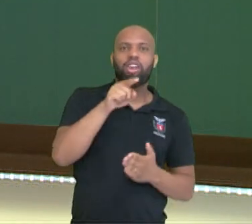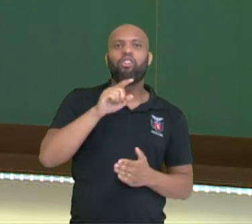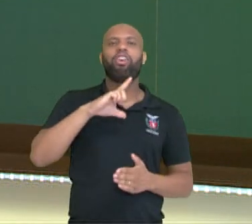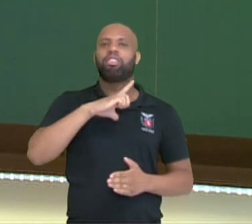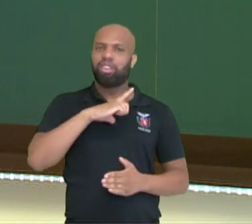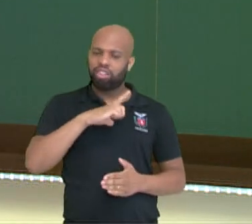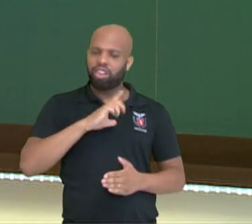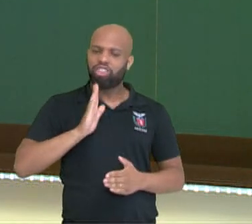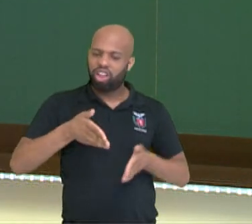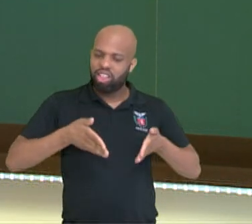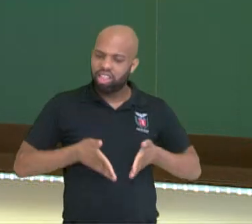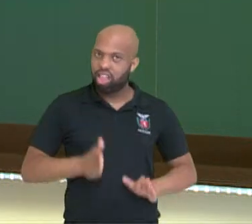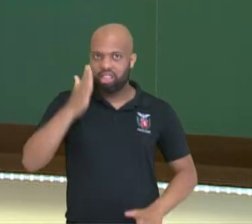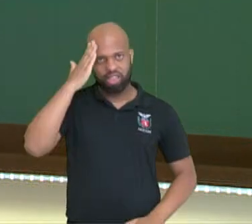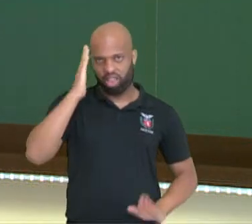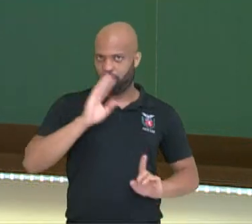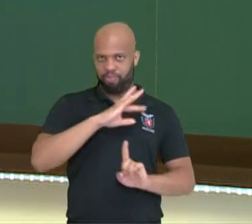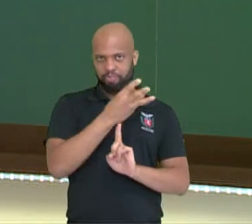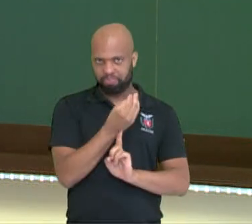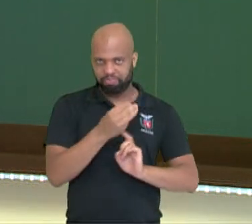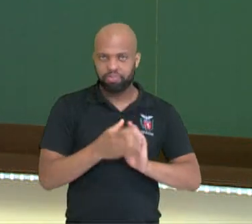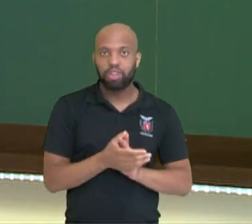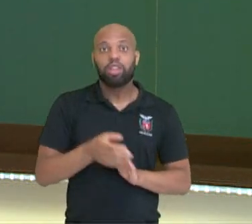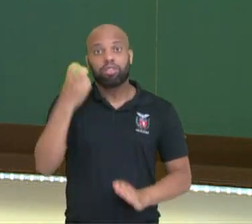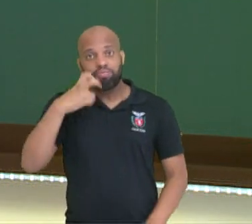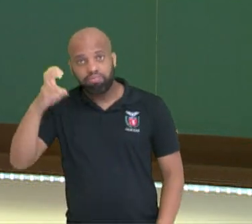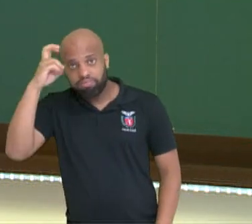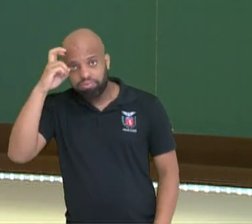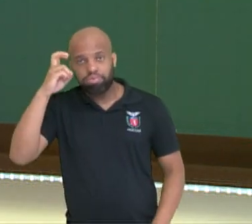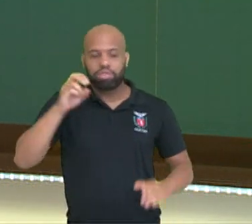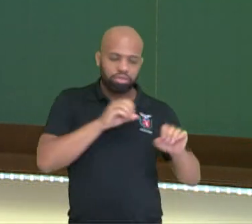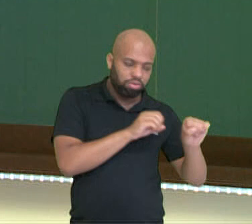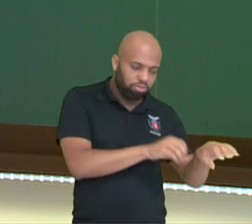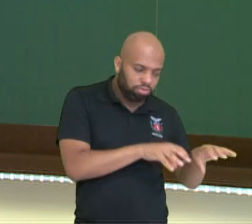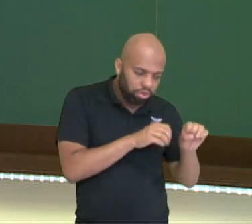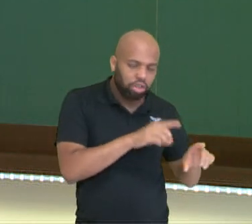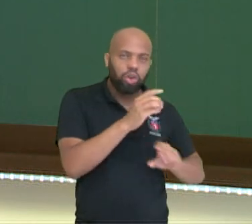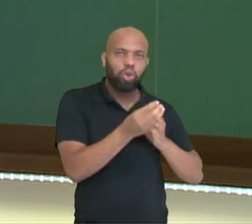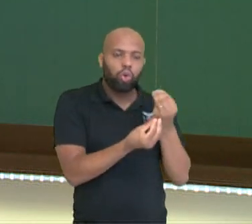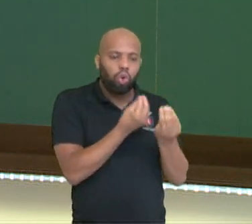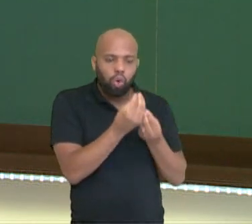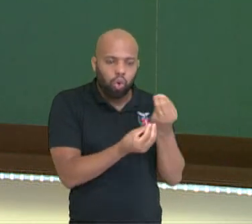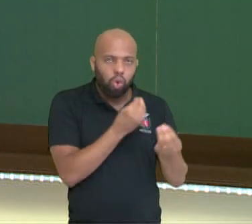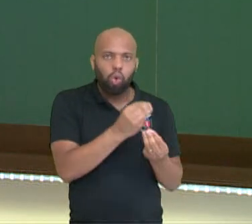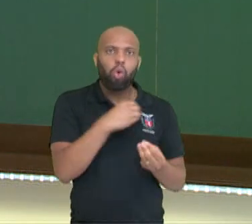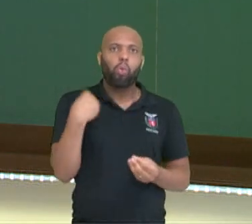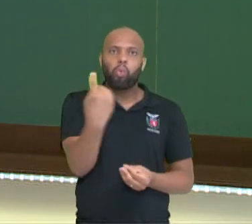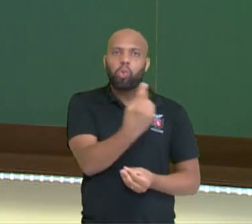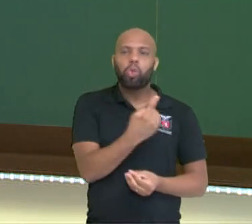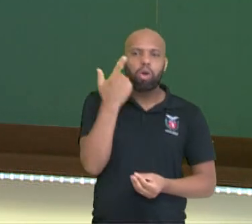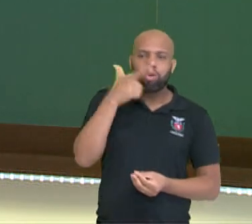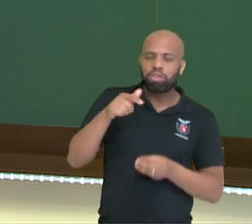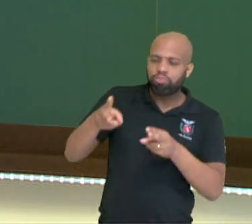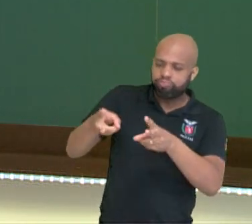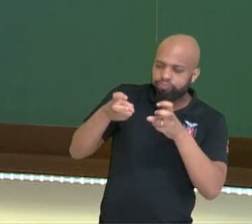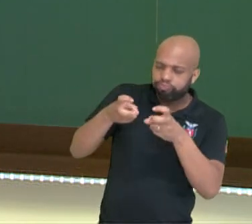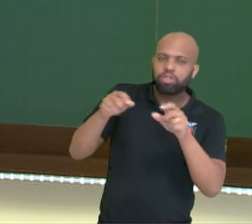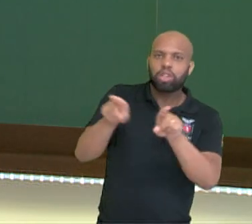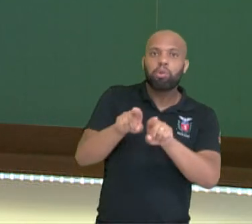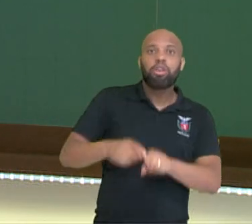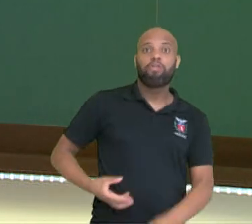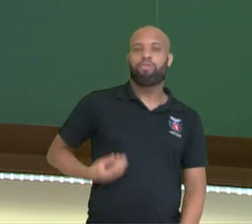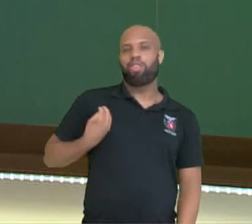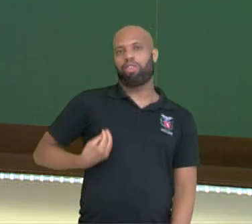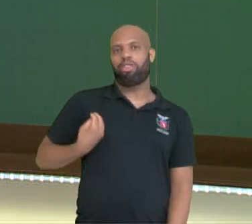lá. Cultura e educação é o resultado de como nos comunicamos, interpretamos e refletimos nossa